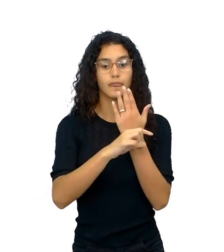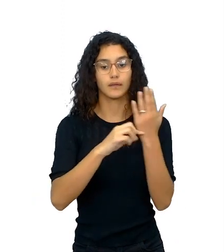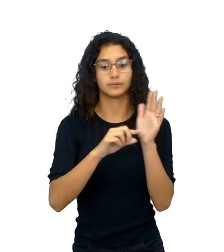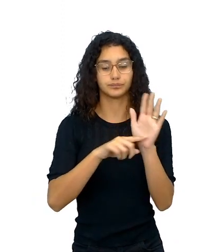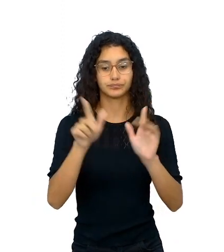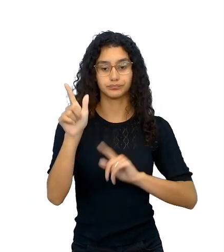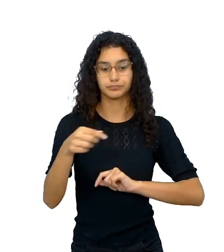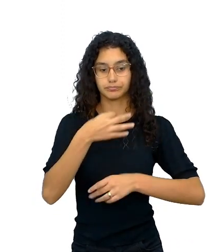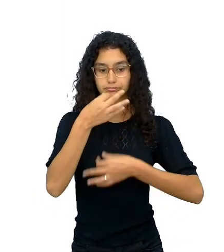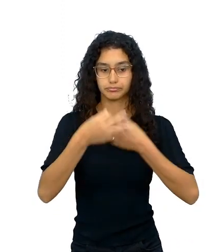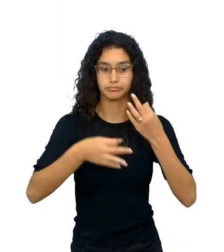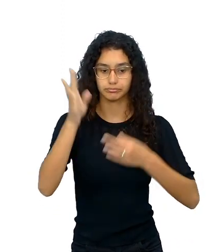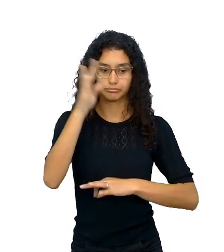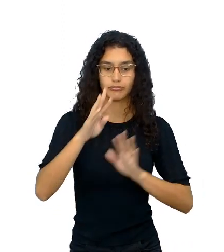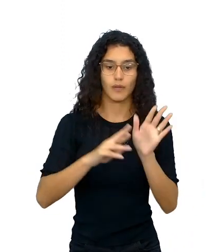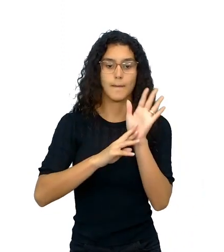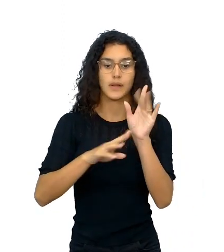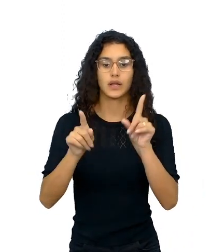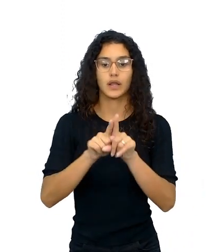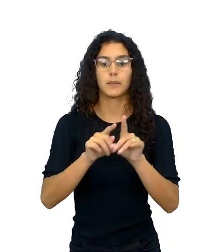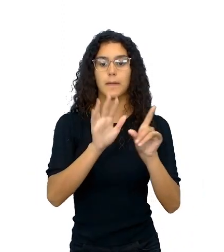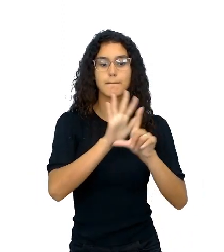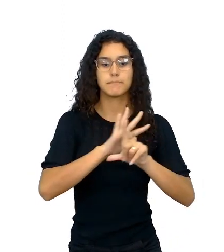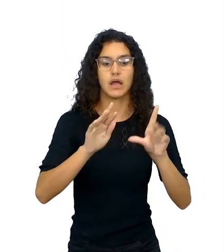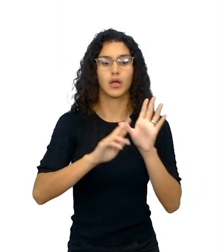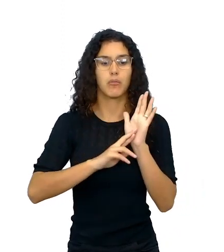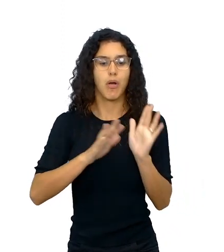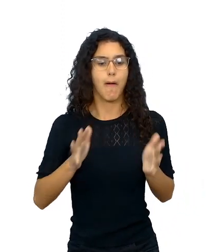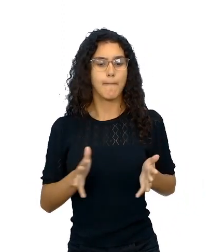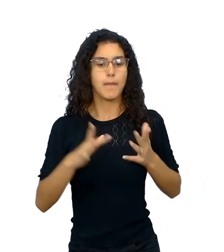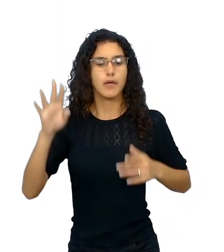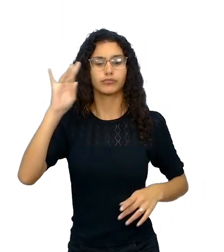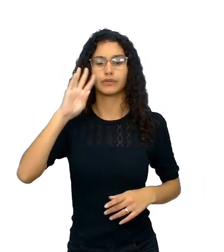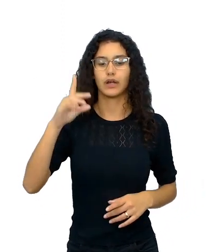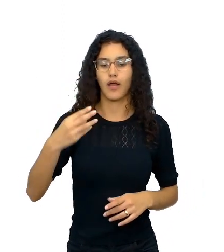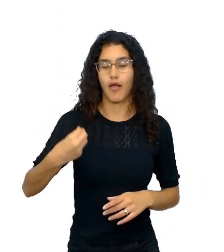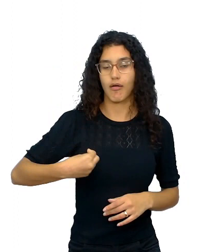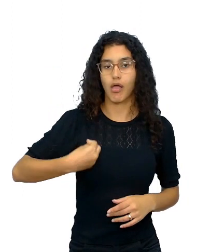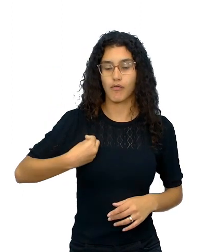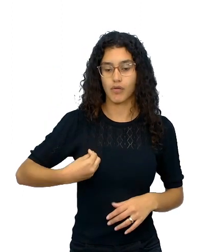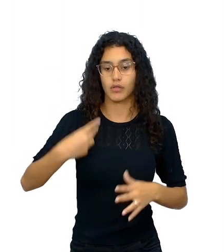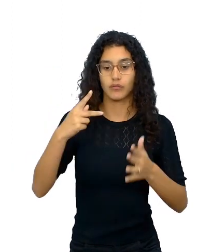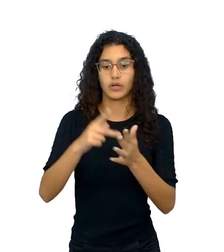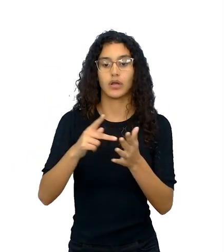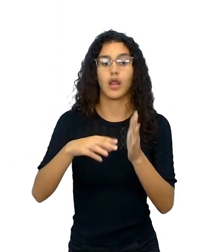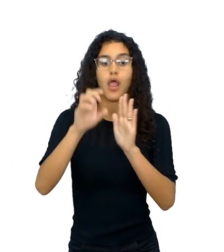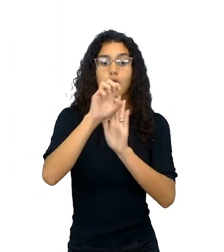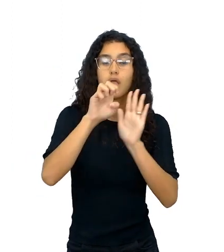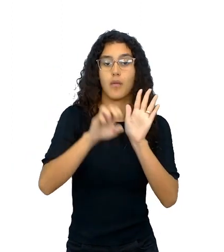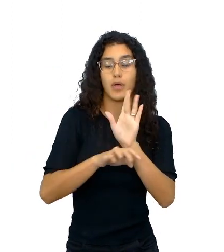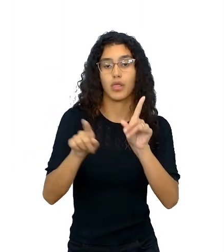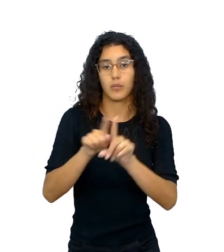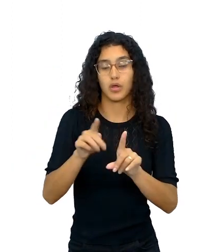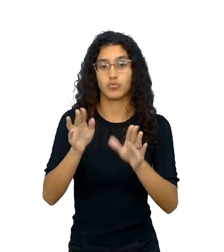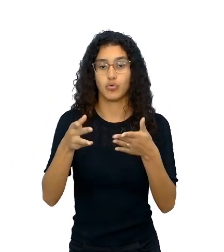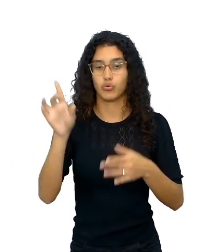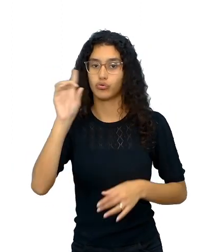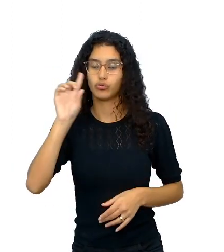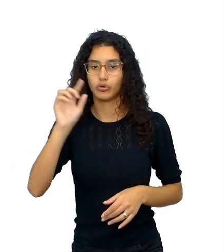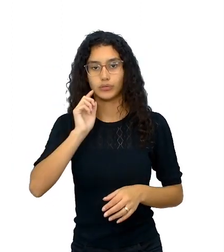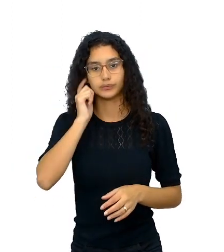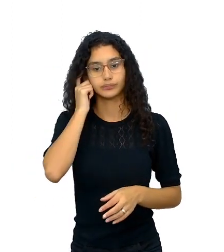de suas obras, cenários e comportamento que instigam e promovem reflexões acerca da realidade, tanto da época quanto da